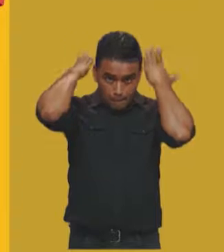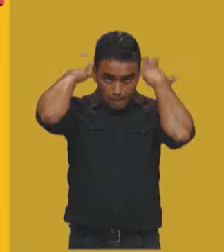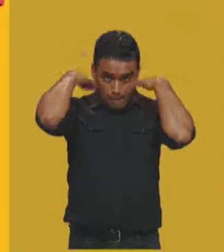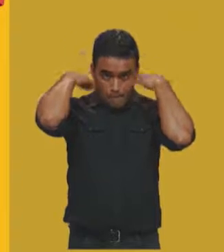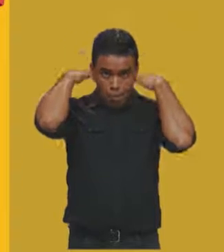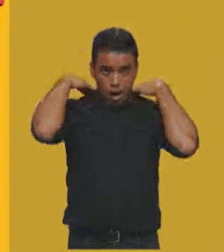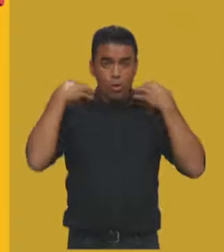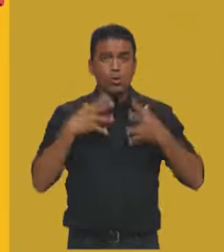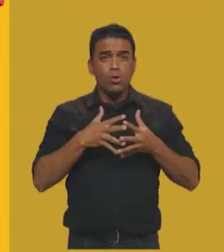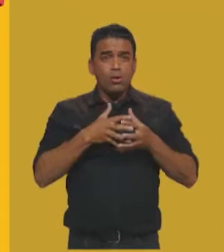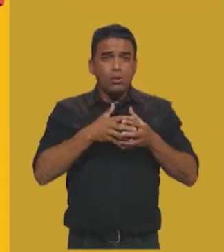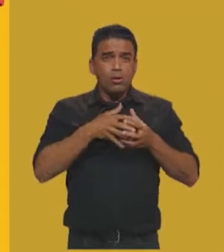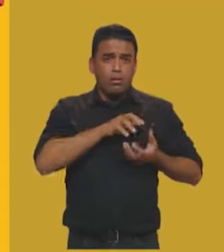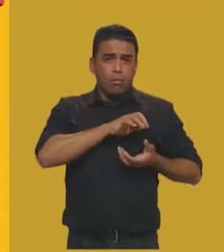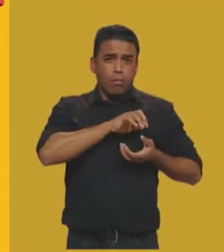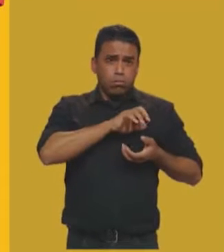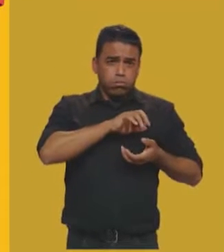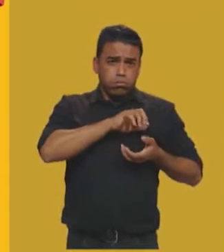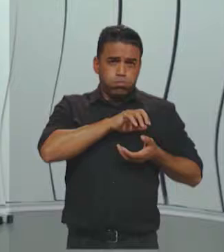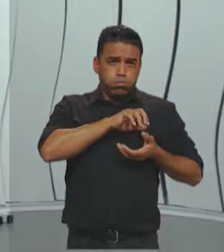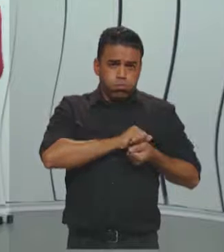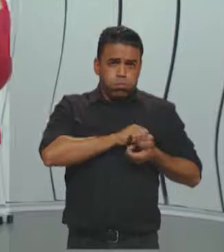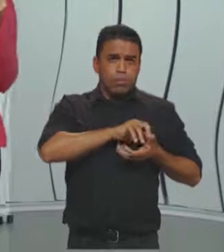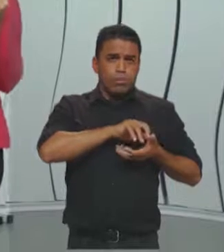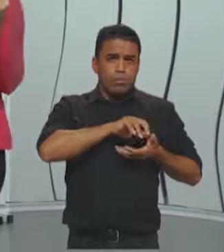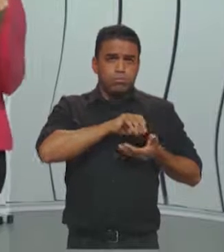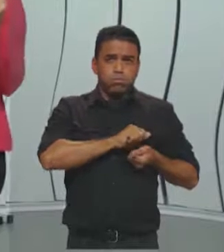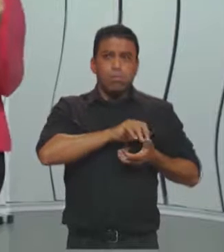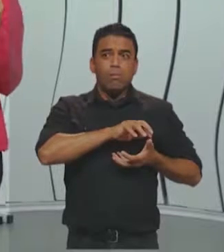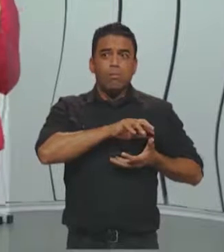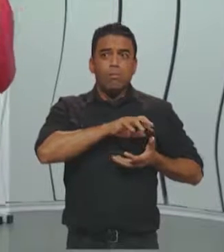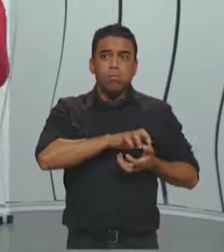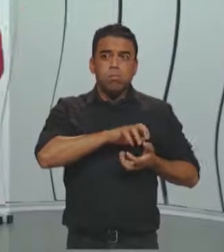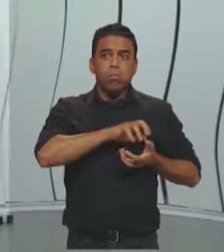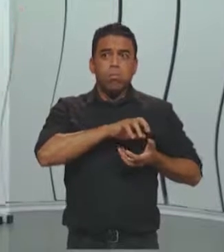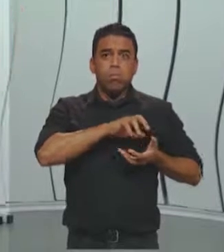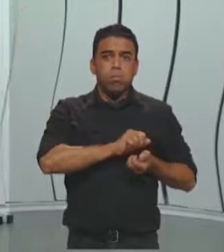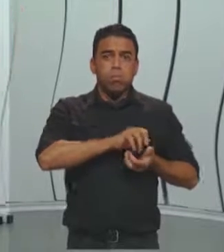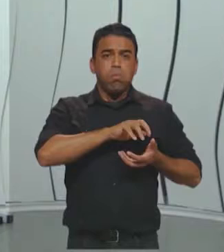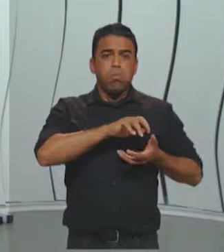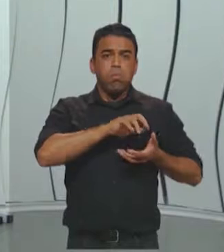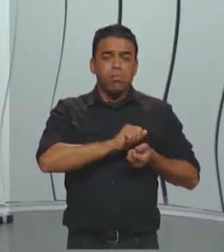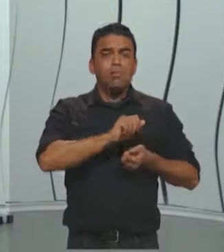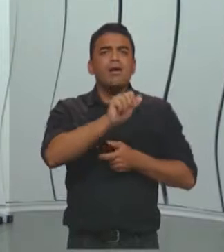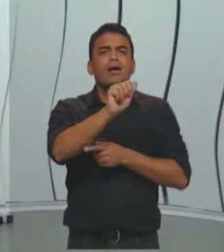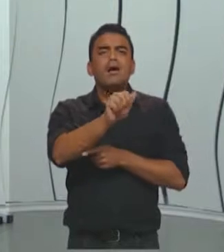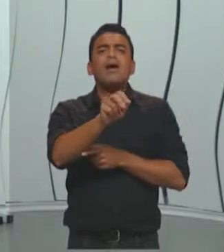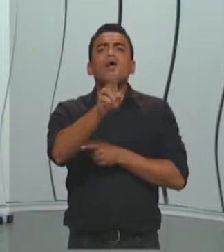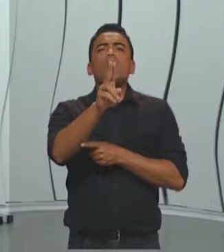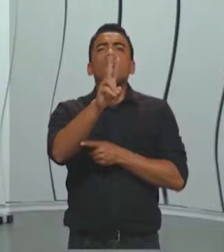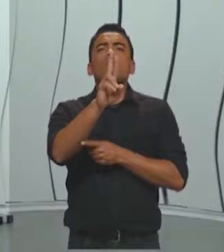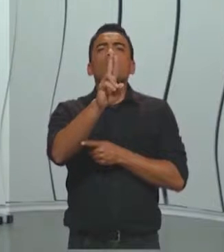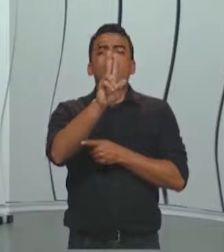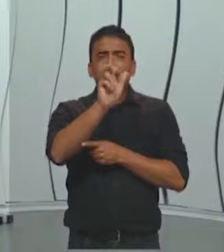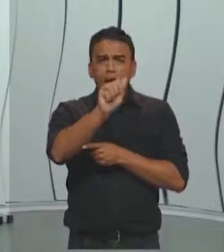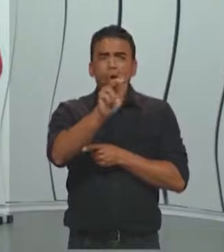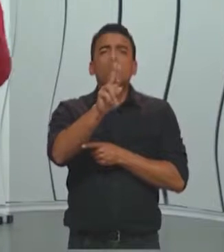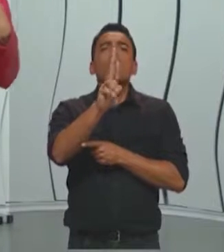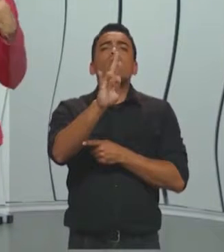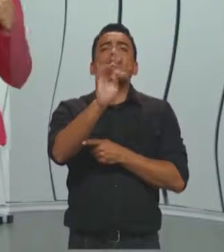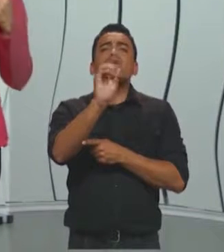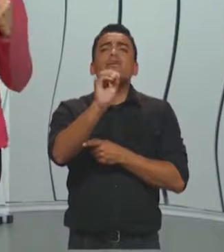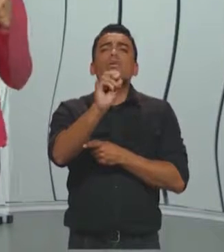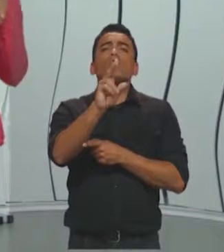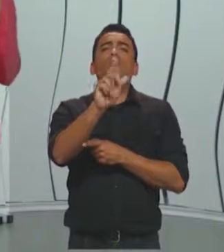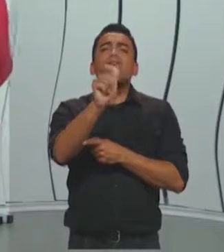da contração dos ventrículos. Então, tanto as aurículas, elas recebem o sangue